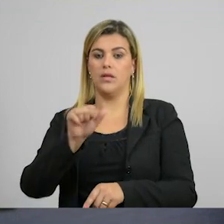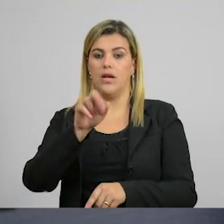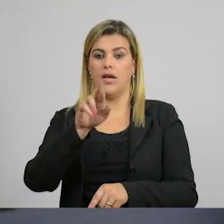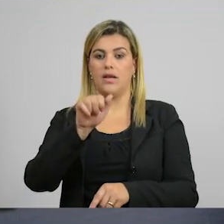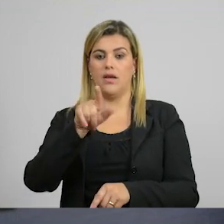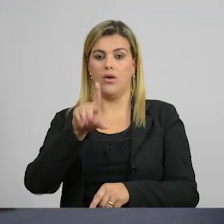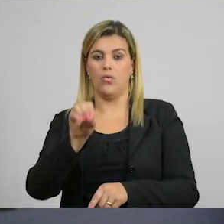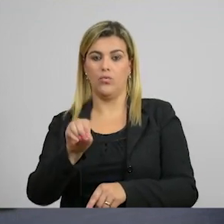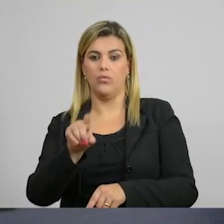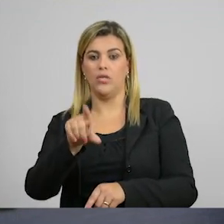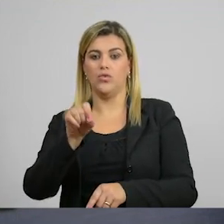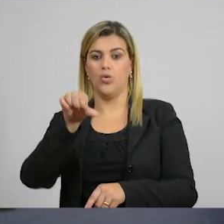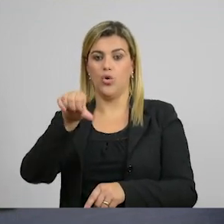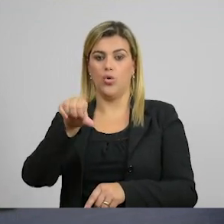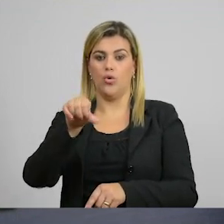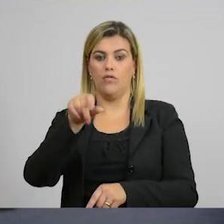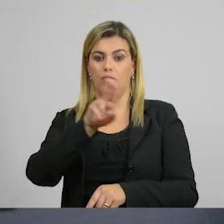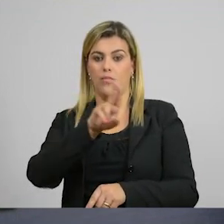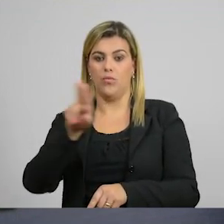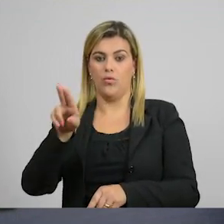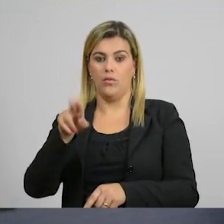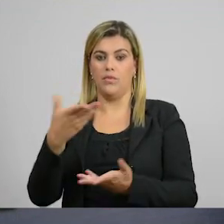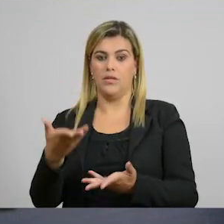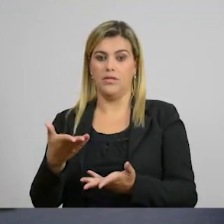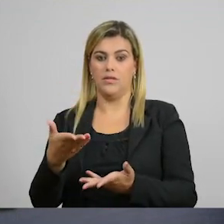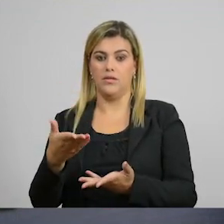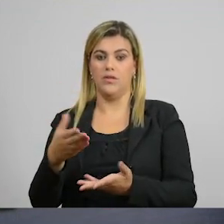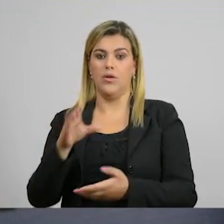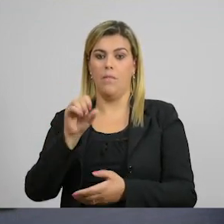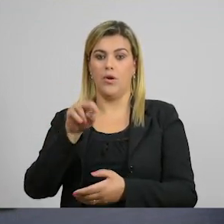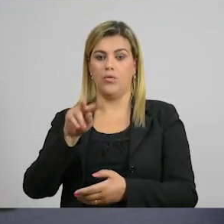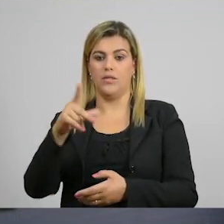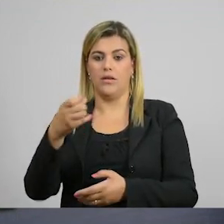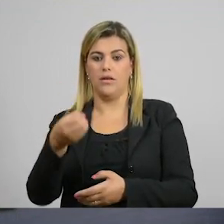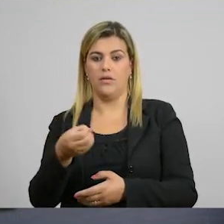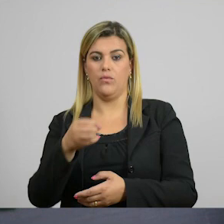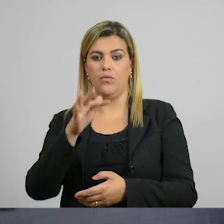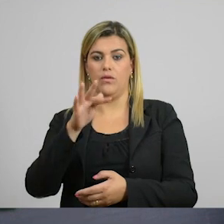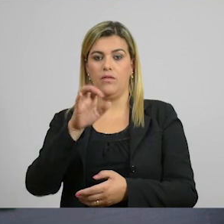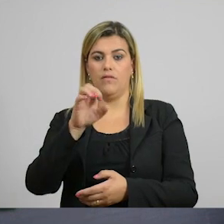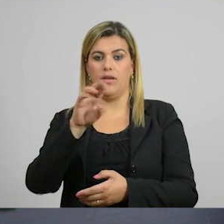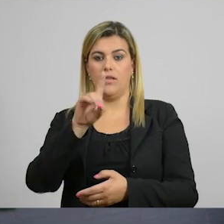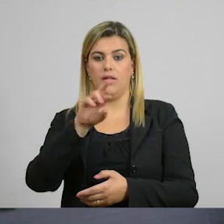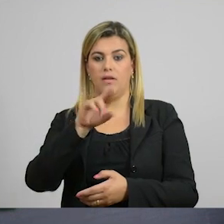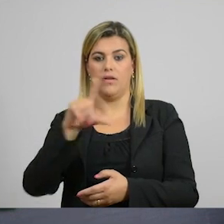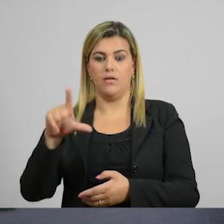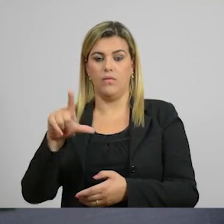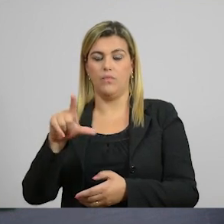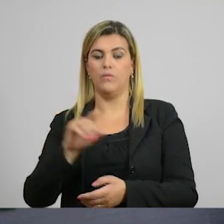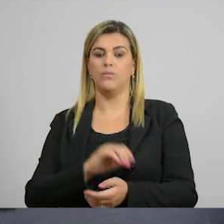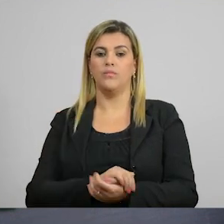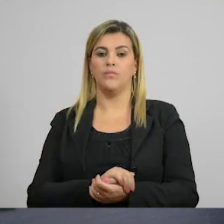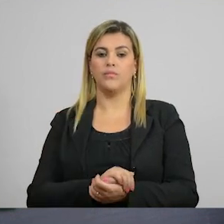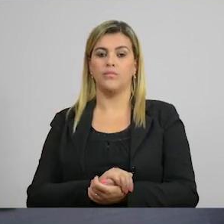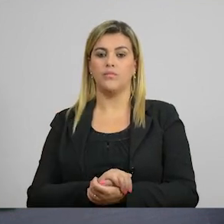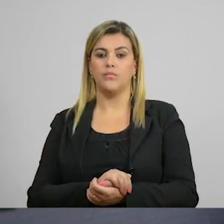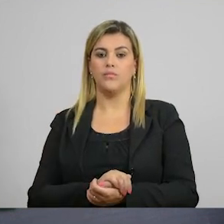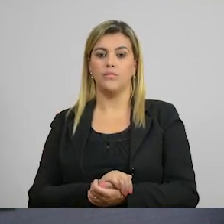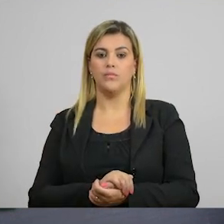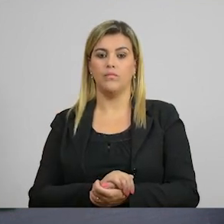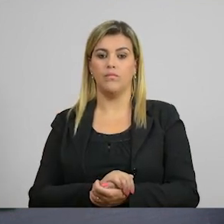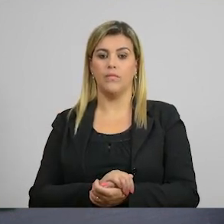ministro escolheu, o ministro Arnaldo Prieto, escolheu 9 nomes para o Conselho Federal de Fisioterapia e Terapia